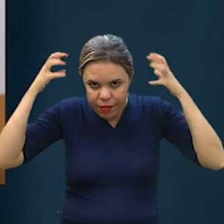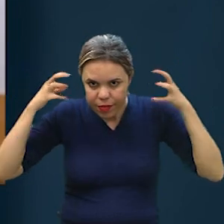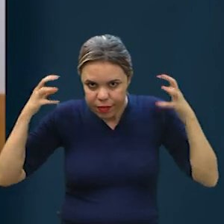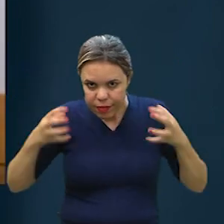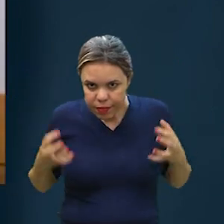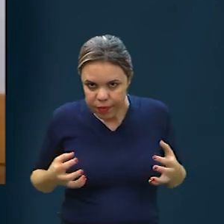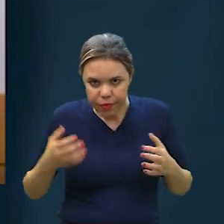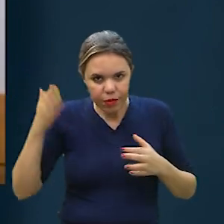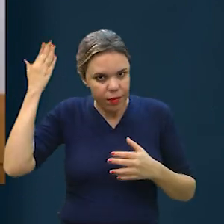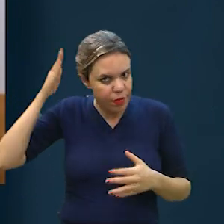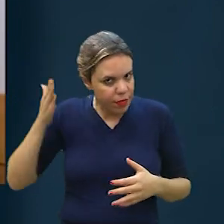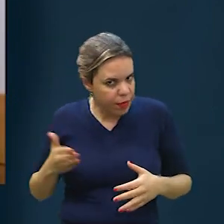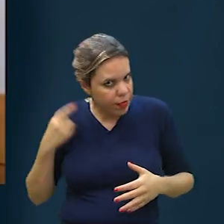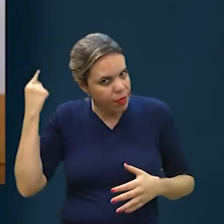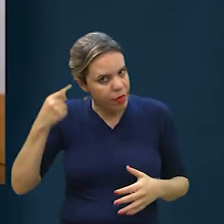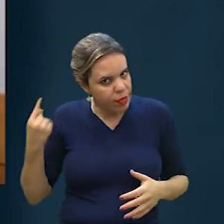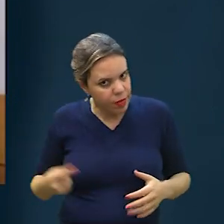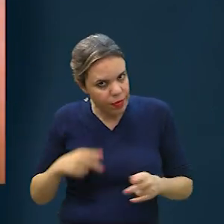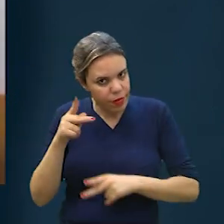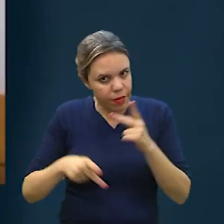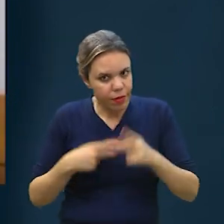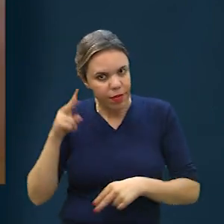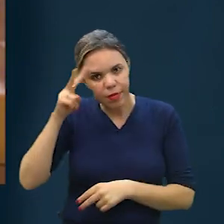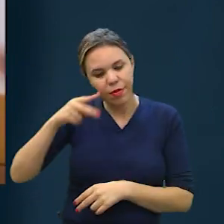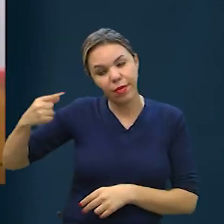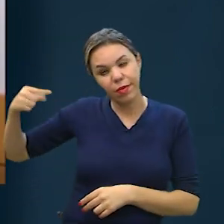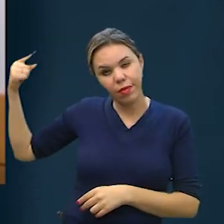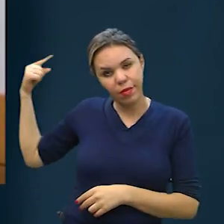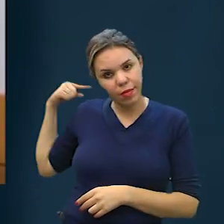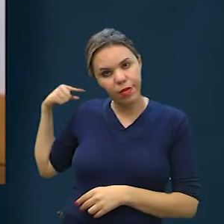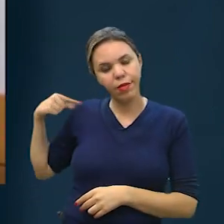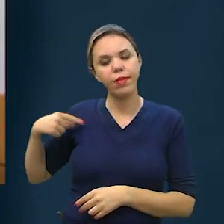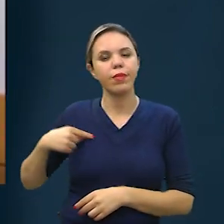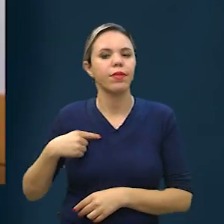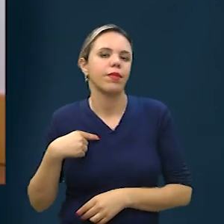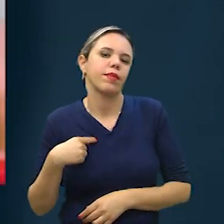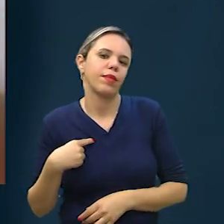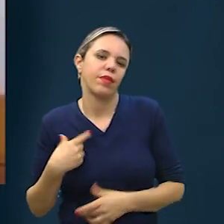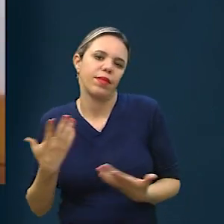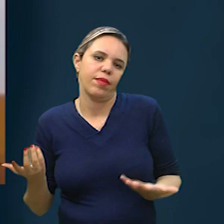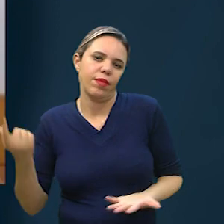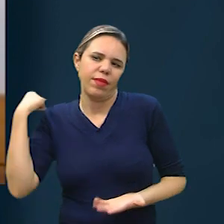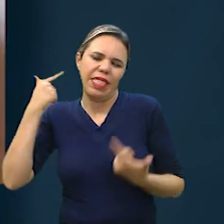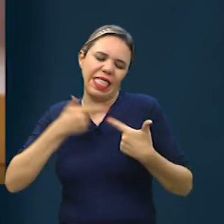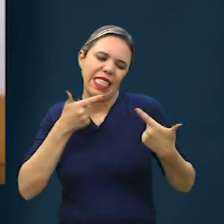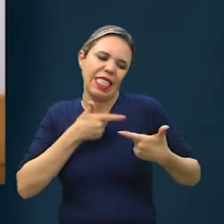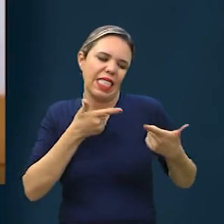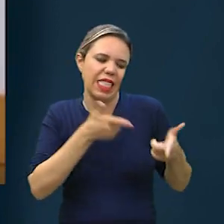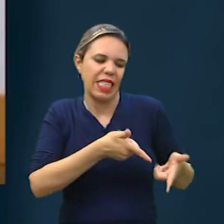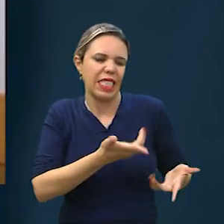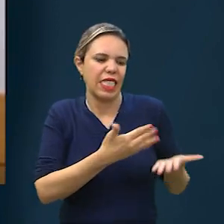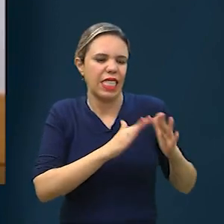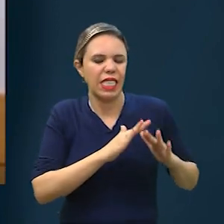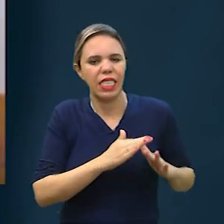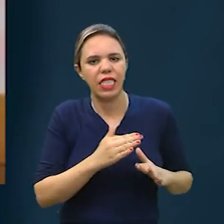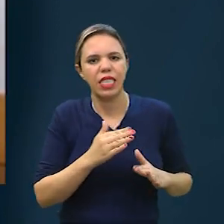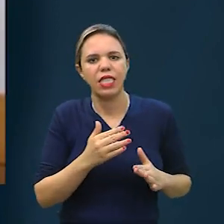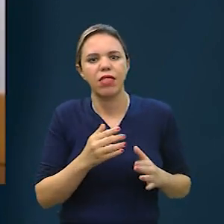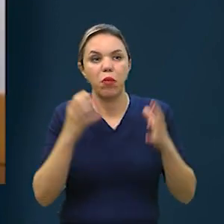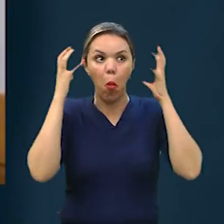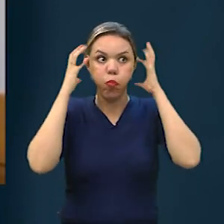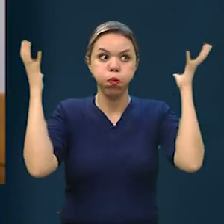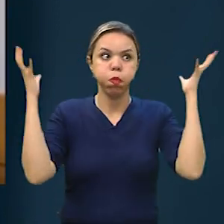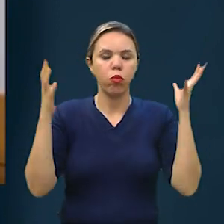o cabelo ondulado, o cabelo cacheado, sempre as pessoas têm uma história lá atrás com esse cabelo, né? Ai, riam de mim na escola, meu cabelo era